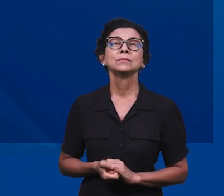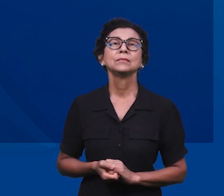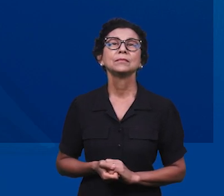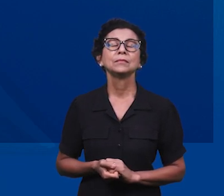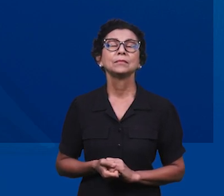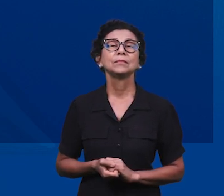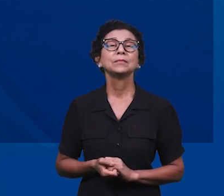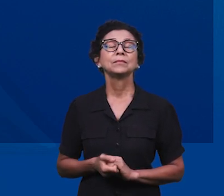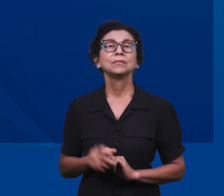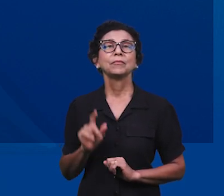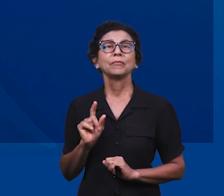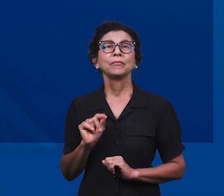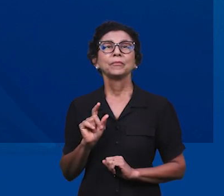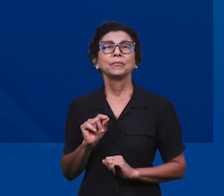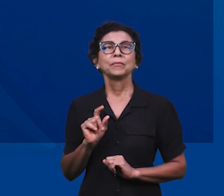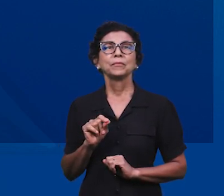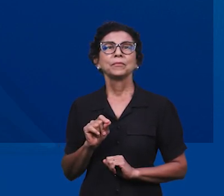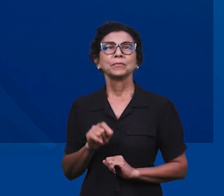Tá fazendo o quê?